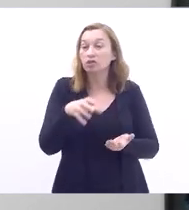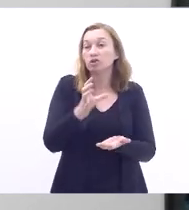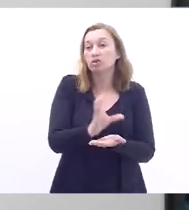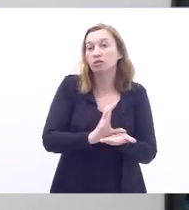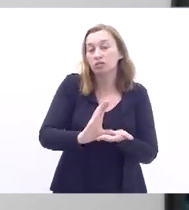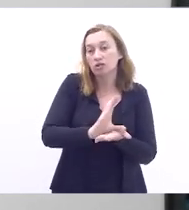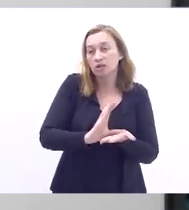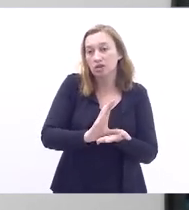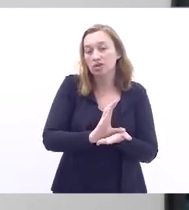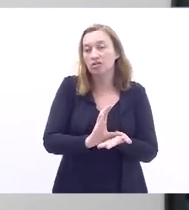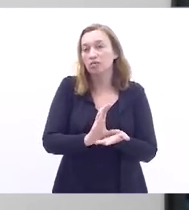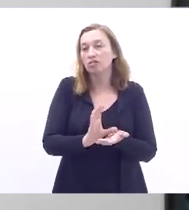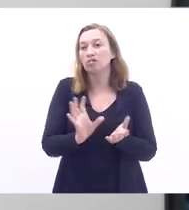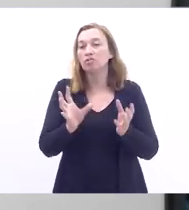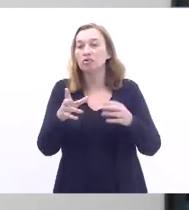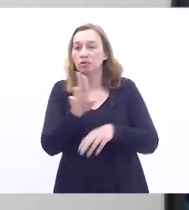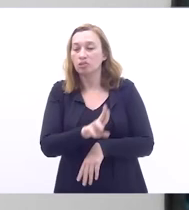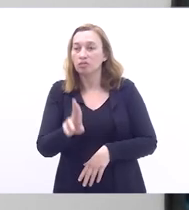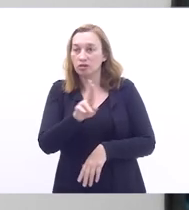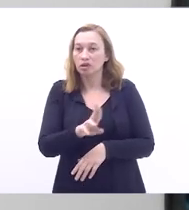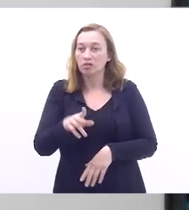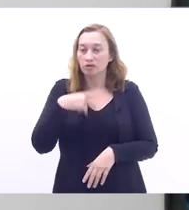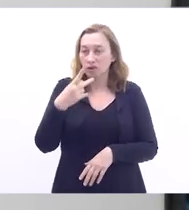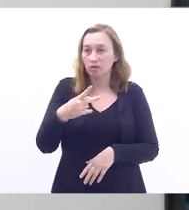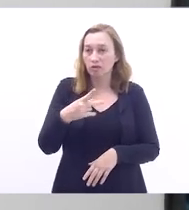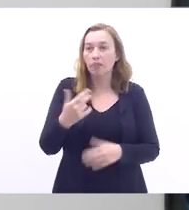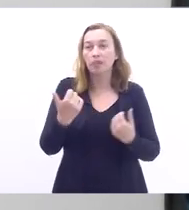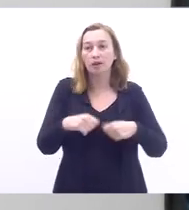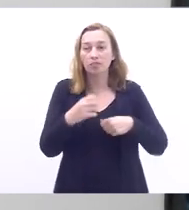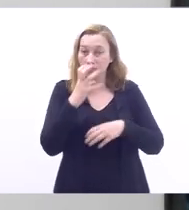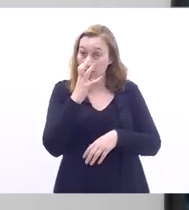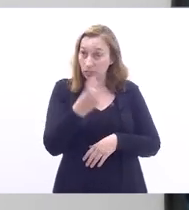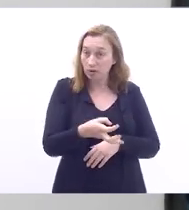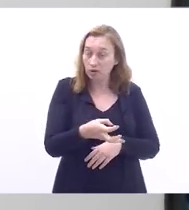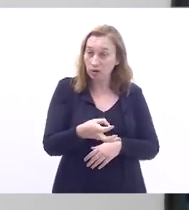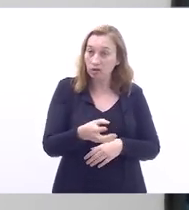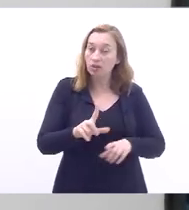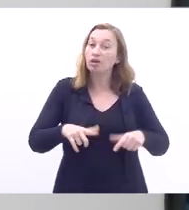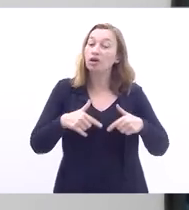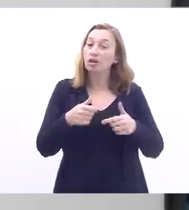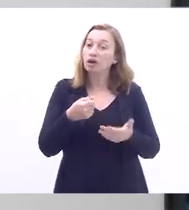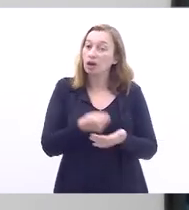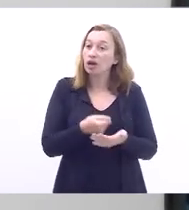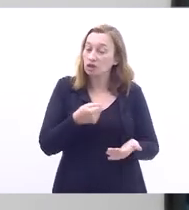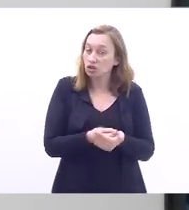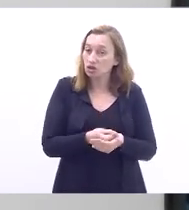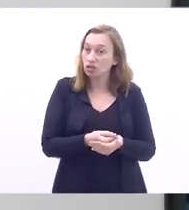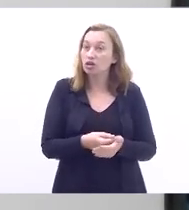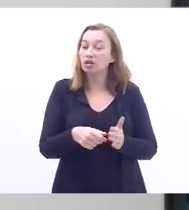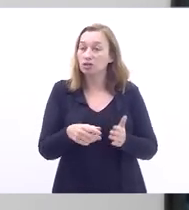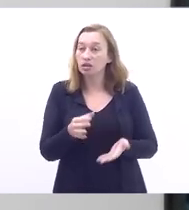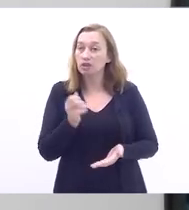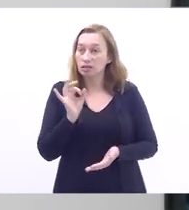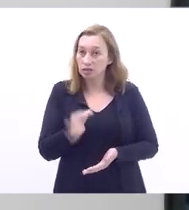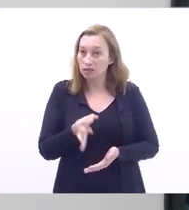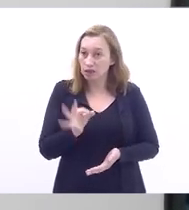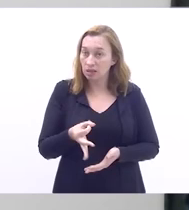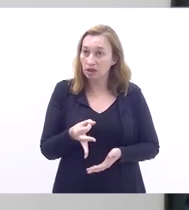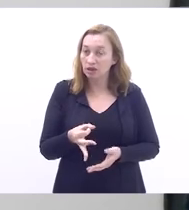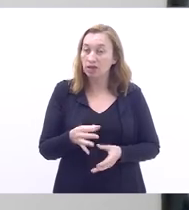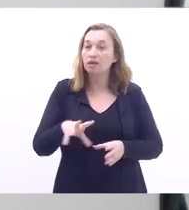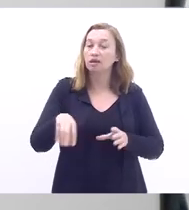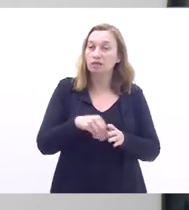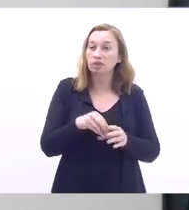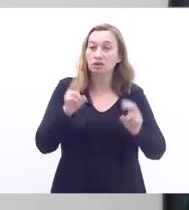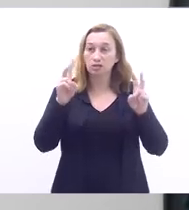determinou para funcionar bom e isso deveria ser denunciado para tomar exatamente a medida necessária e que a viver